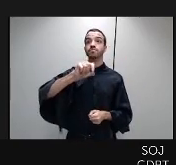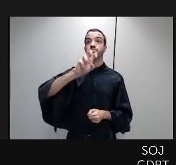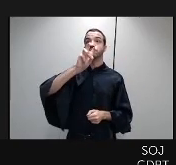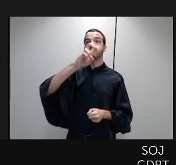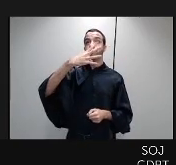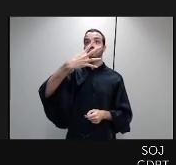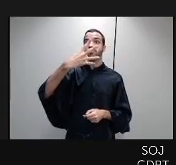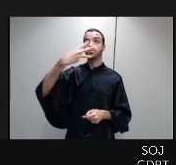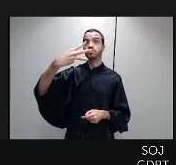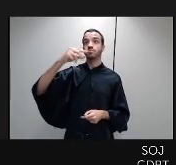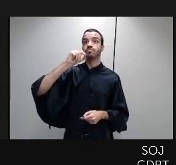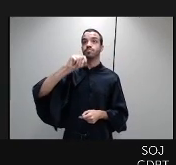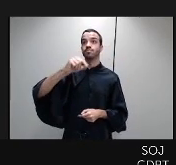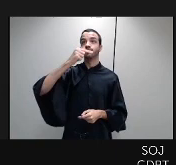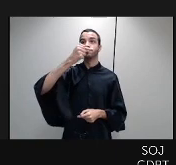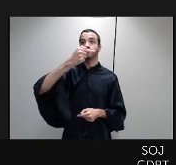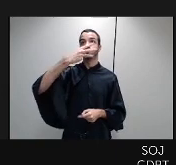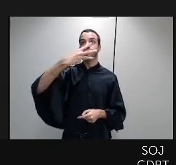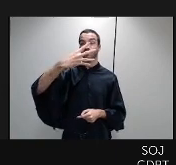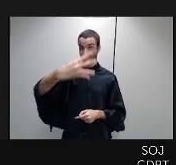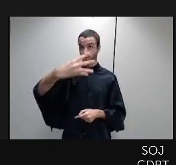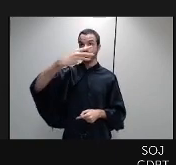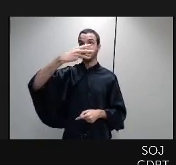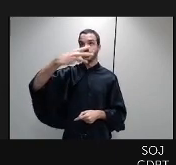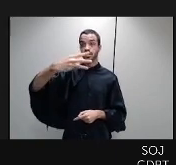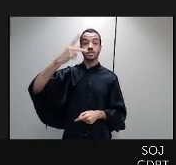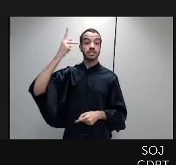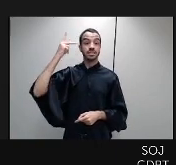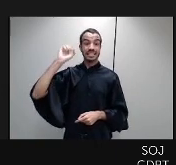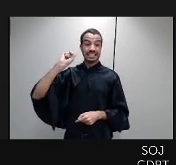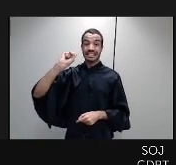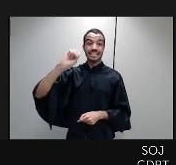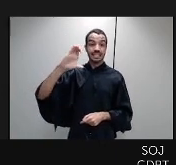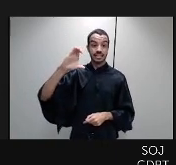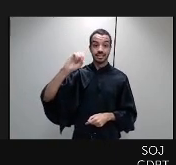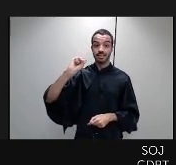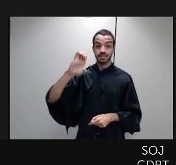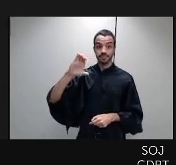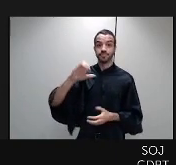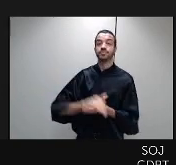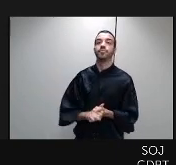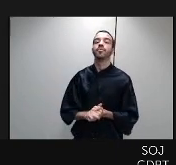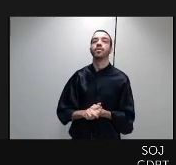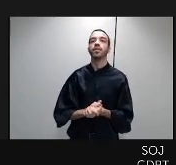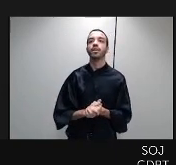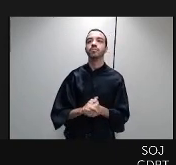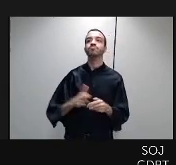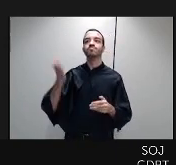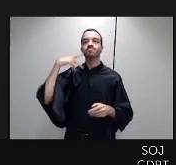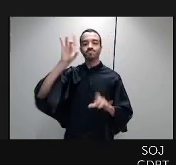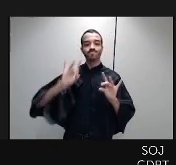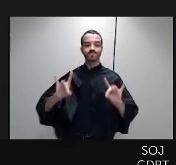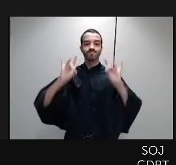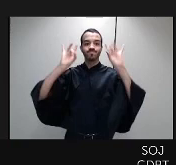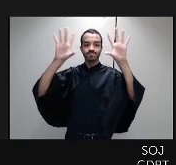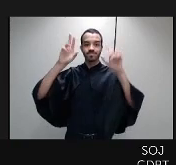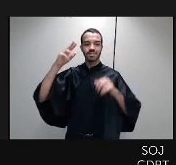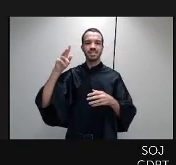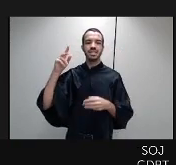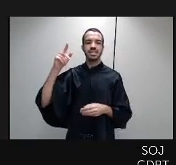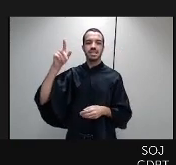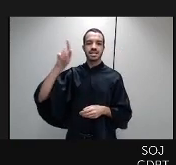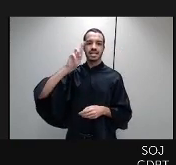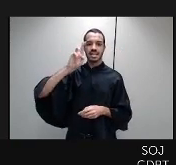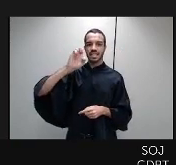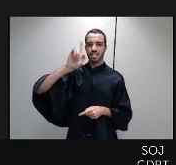3D A Karina é a vista da ministra Regina mas ela retirou foi avisado aqui